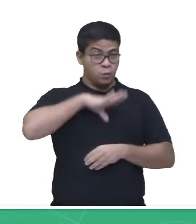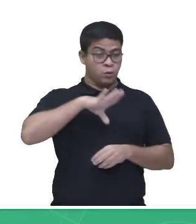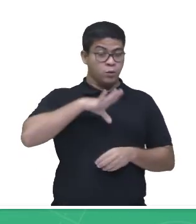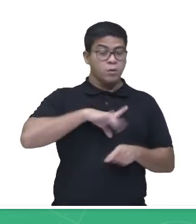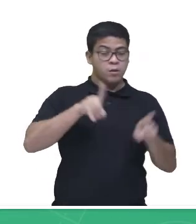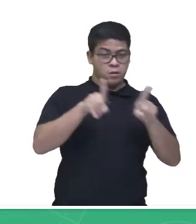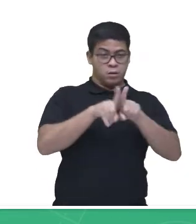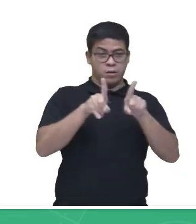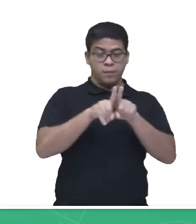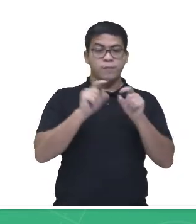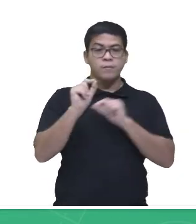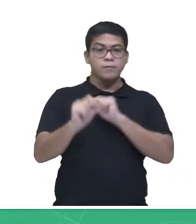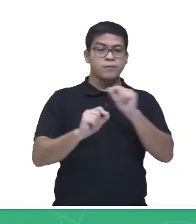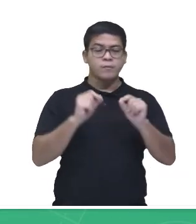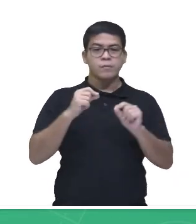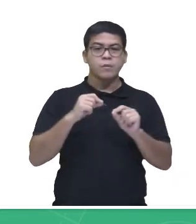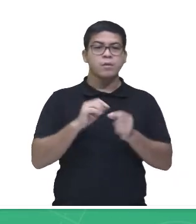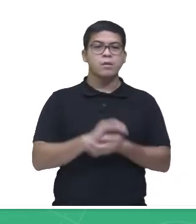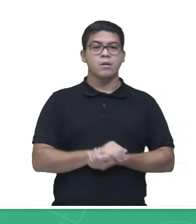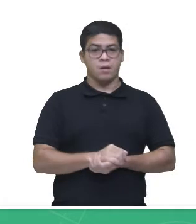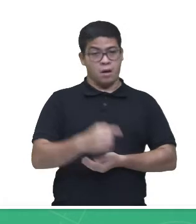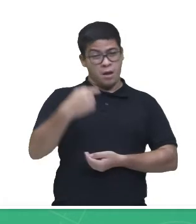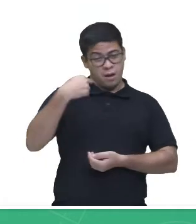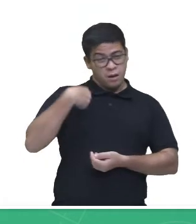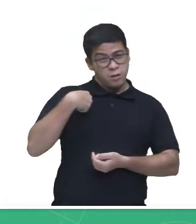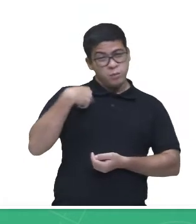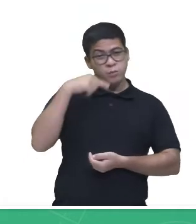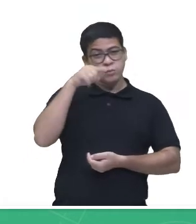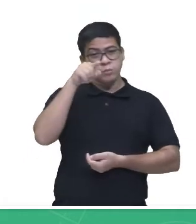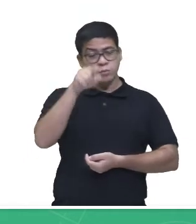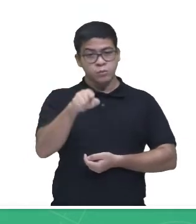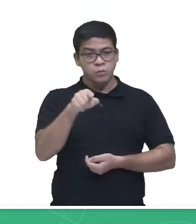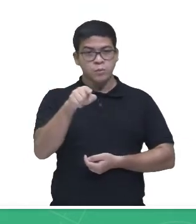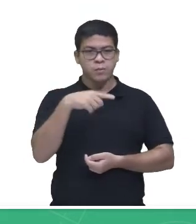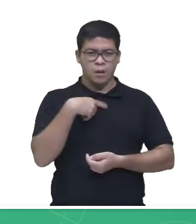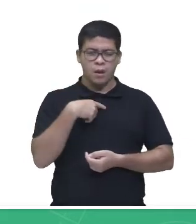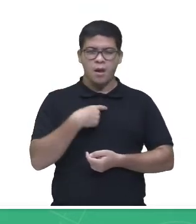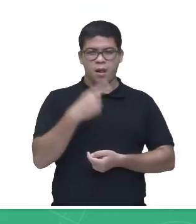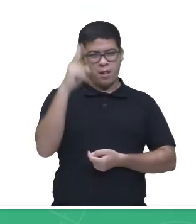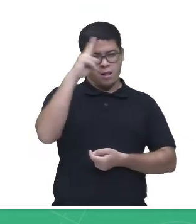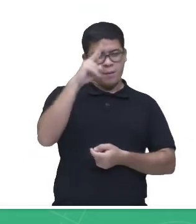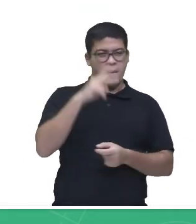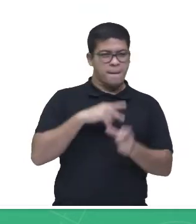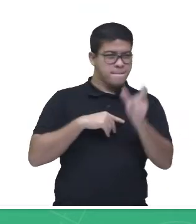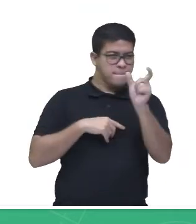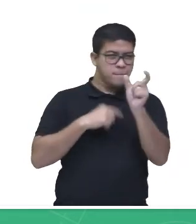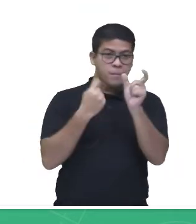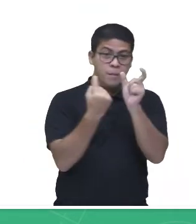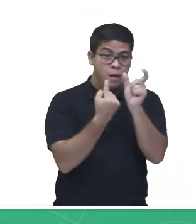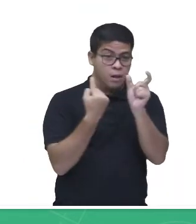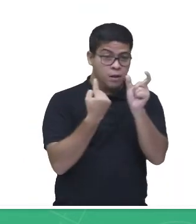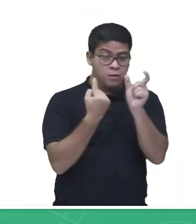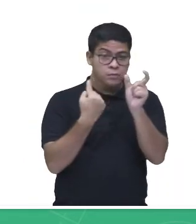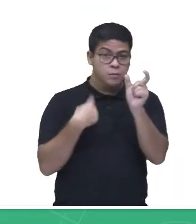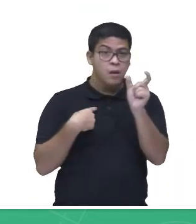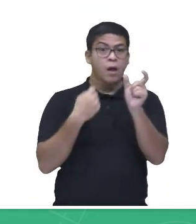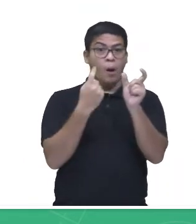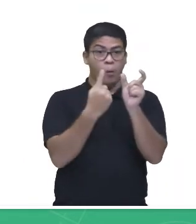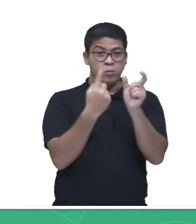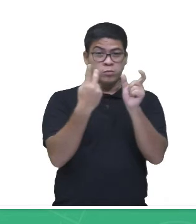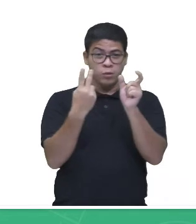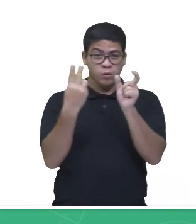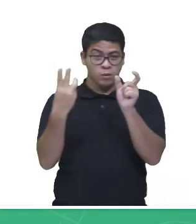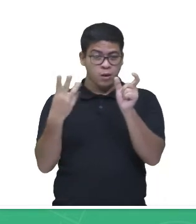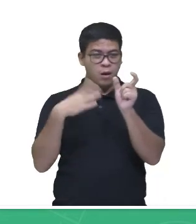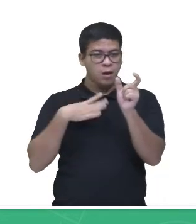nós havemos, vós haveis, eles hão. Só que nós não utilizamos muito esse verbo, né? A gente não tem esse hábito,